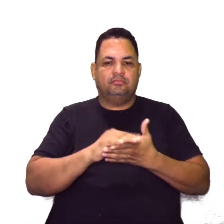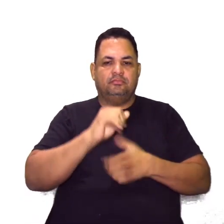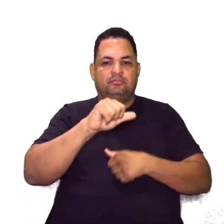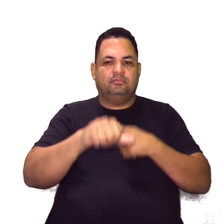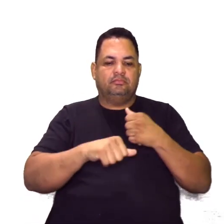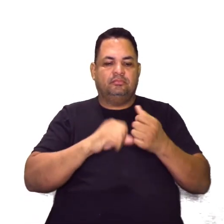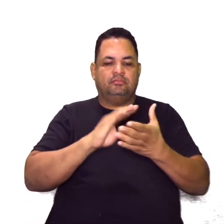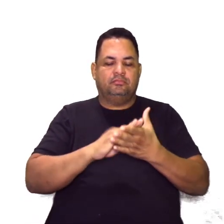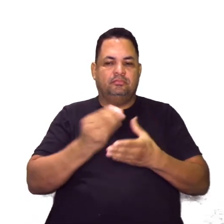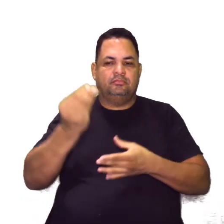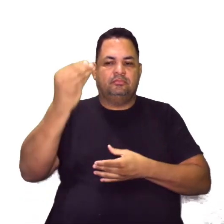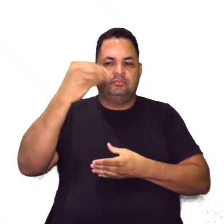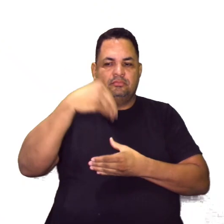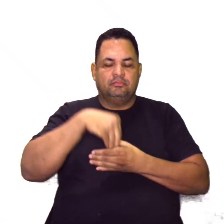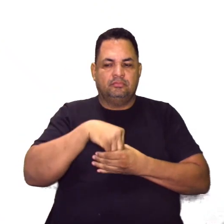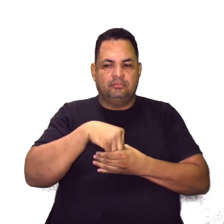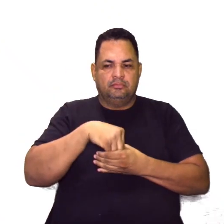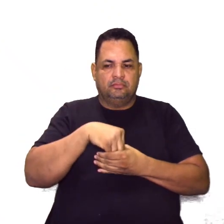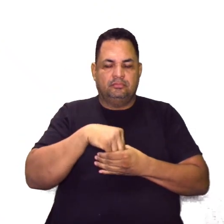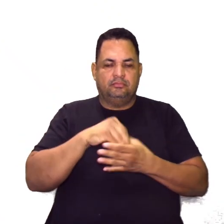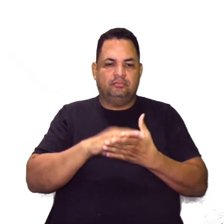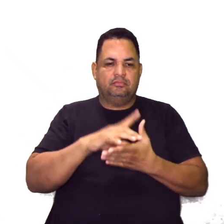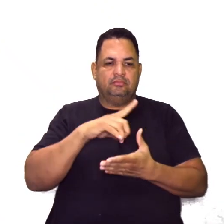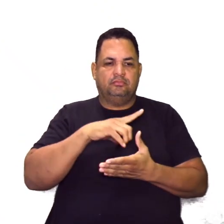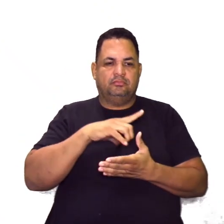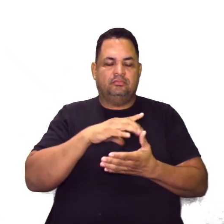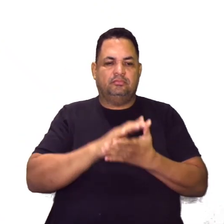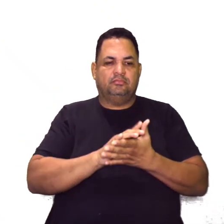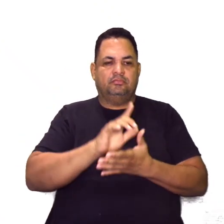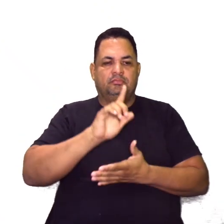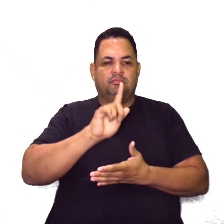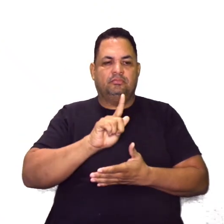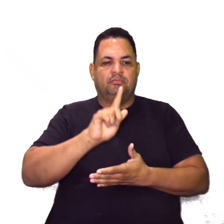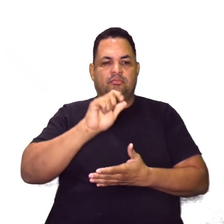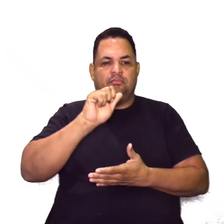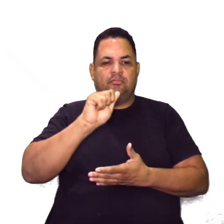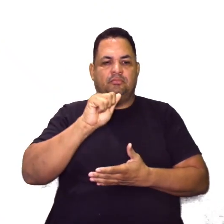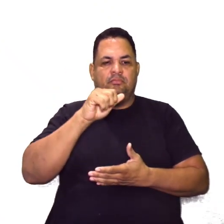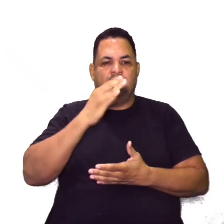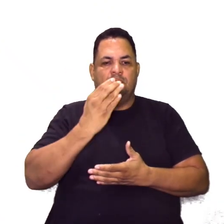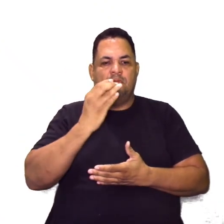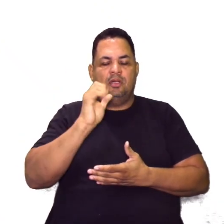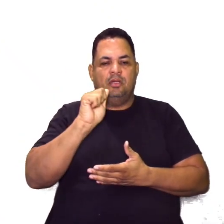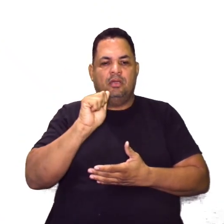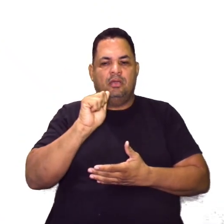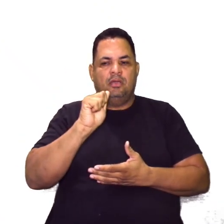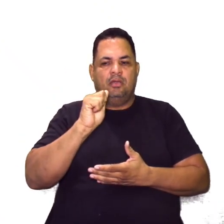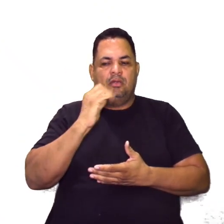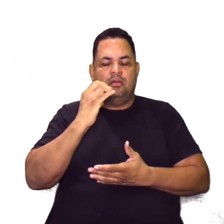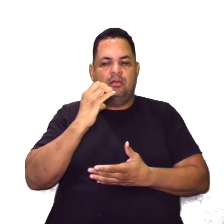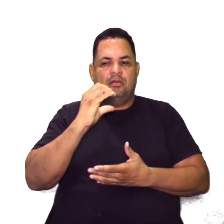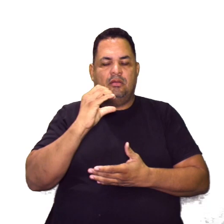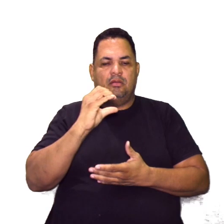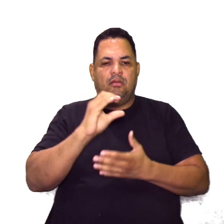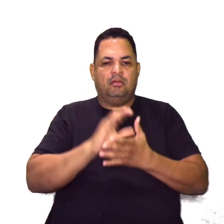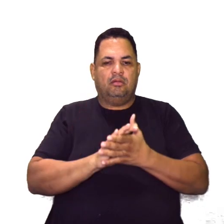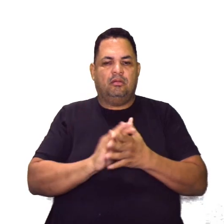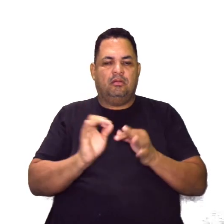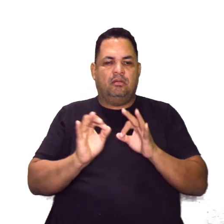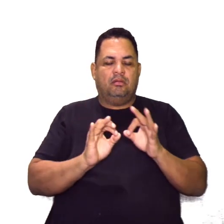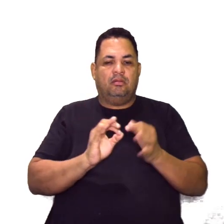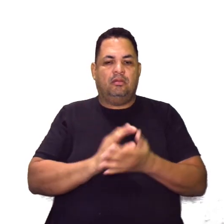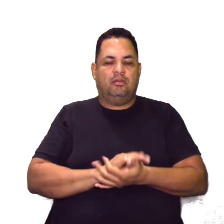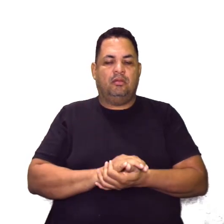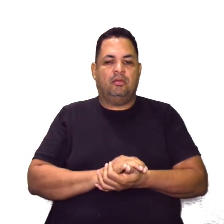internas, que são aqueles elementos que começam com o lantânio e com o actínio, quer dizer, são os lantanídeos e